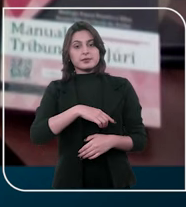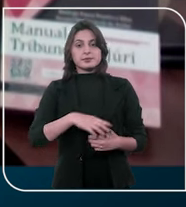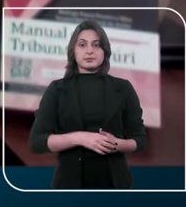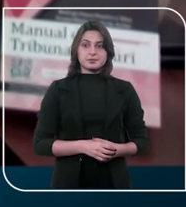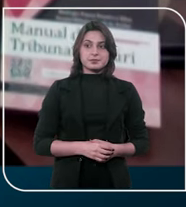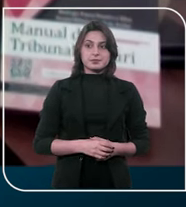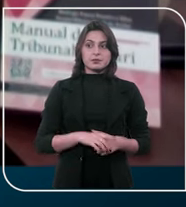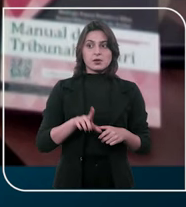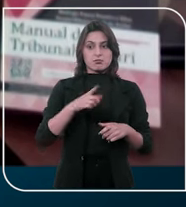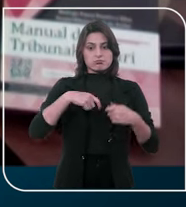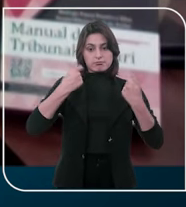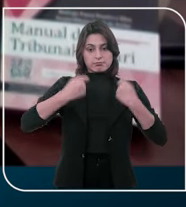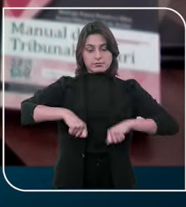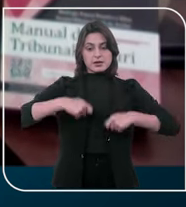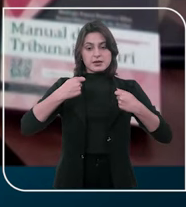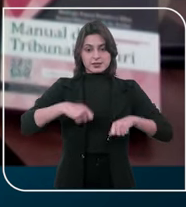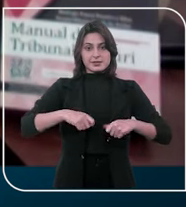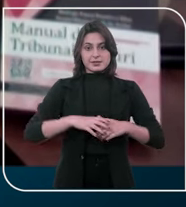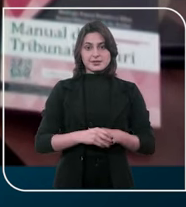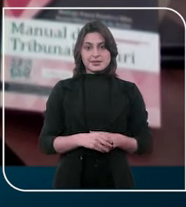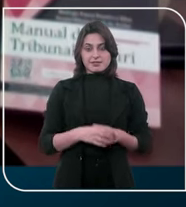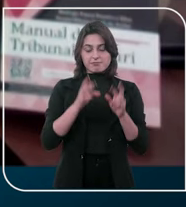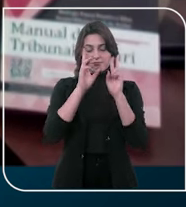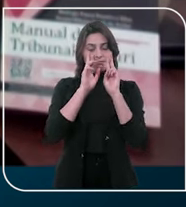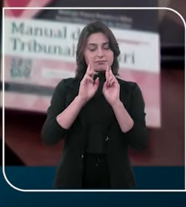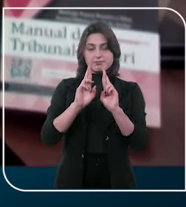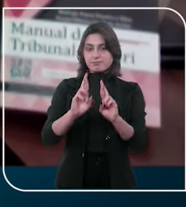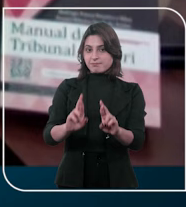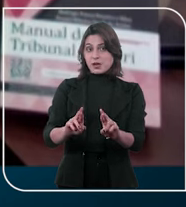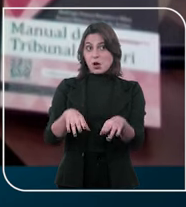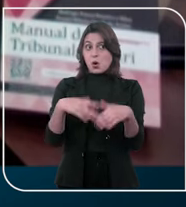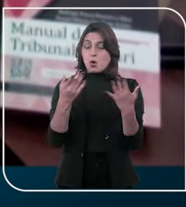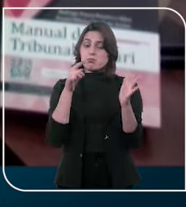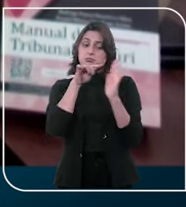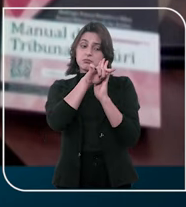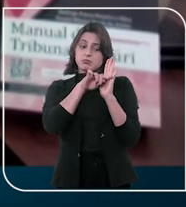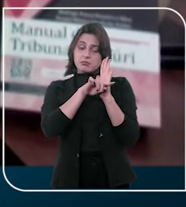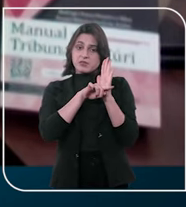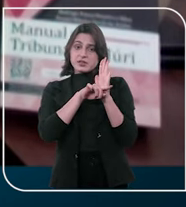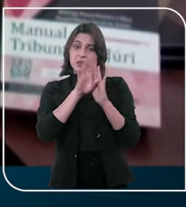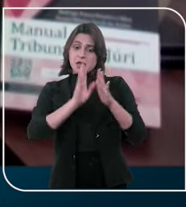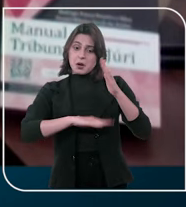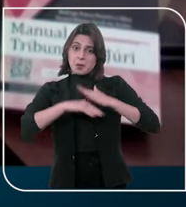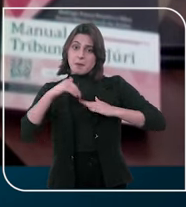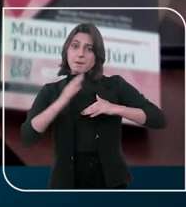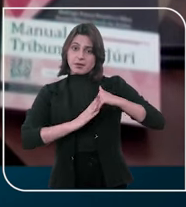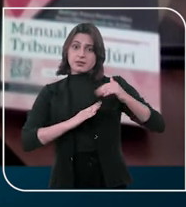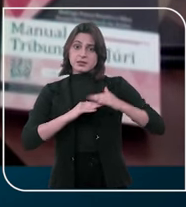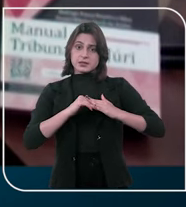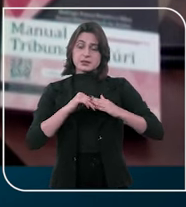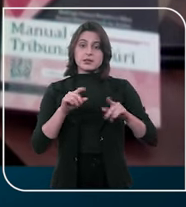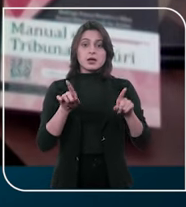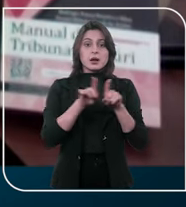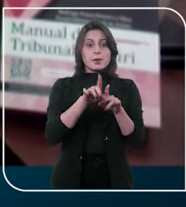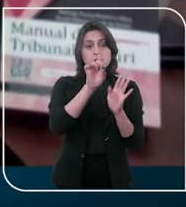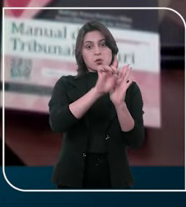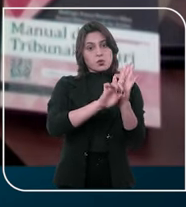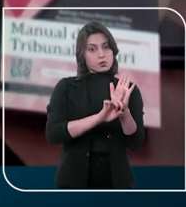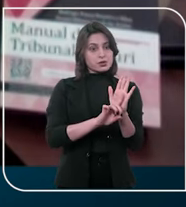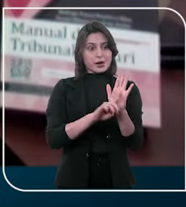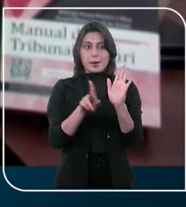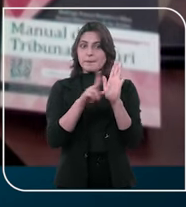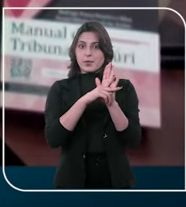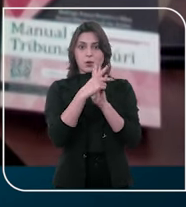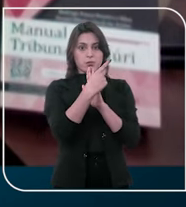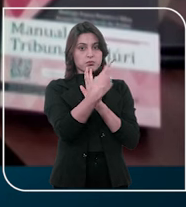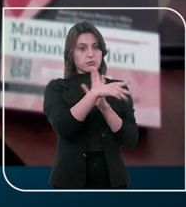ser respeitado, revisto a competência, inclusive a possibilidade, o direito que o acusado possui de recorrer,